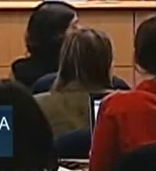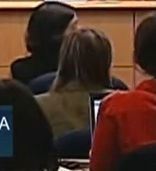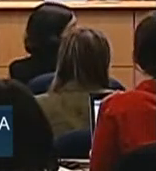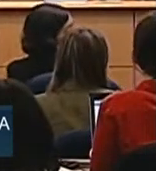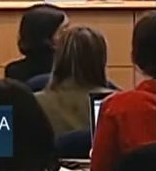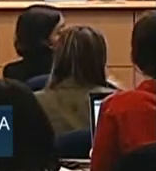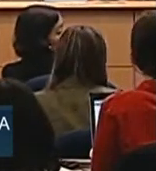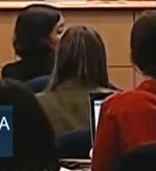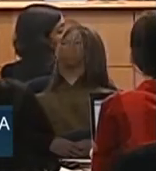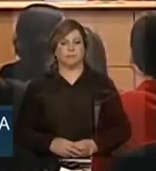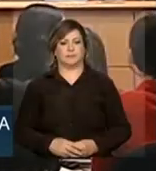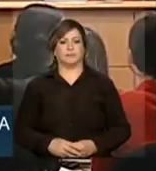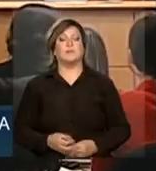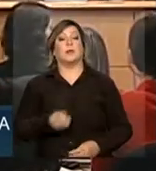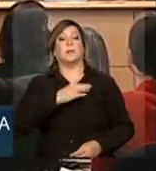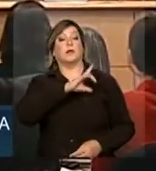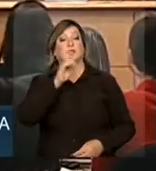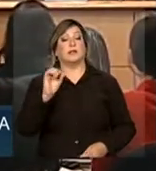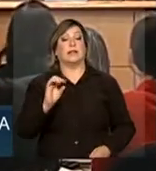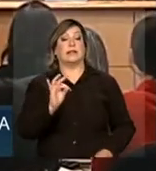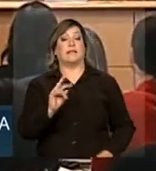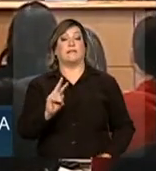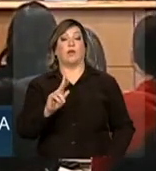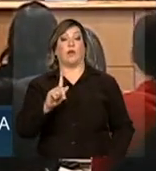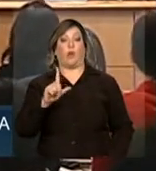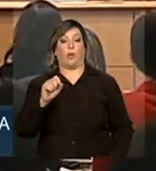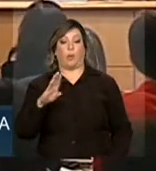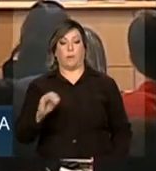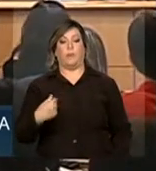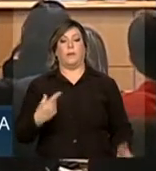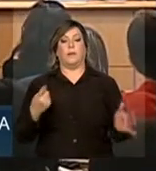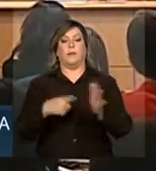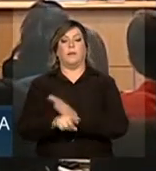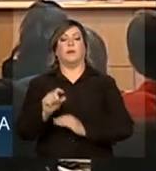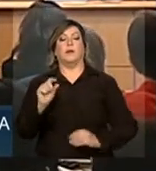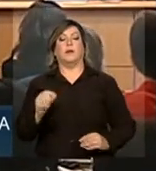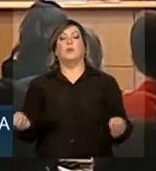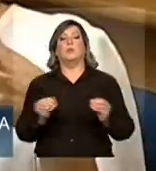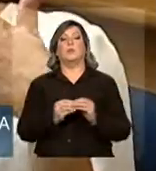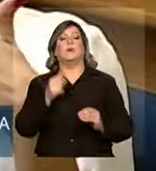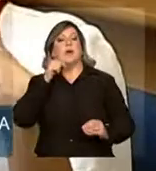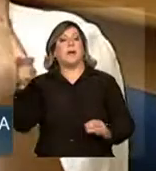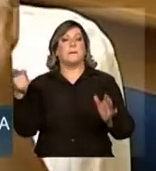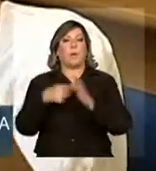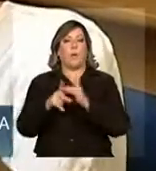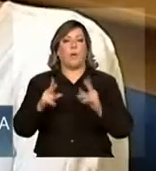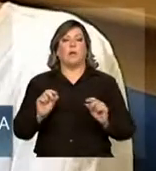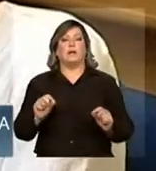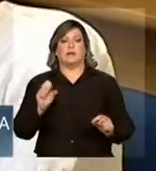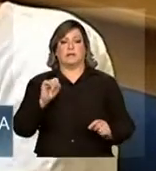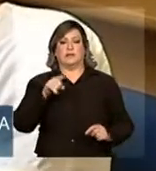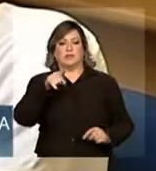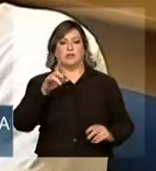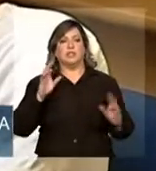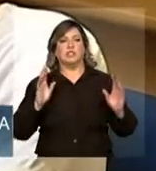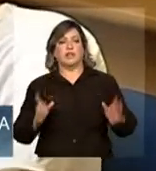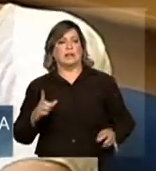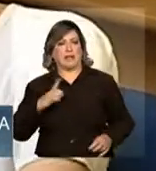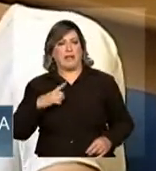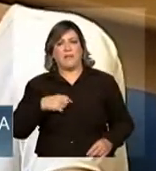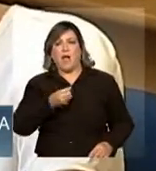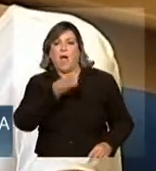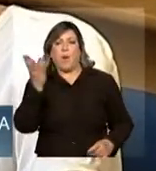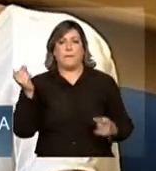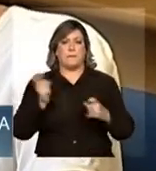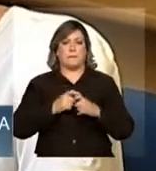Bom dia Ministro Poliana da TV Globo e eu queria saber se você completando a pergunta da colega se vocês já desclassificar se teve algum médico